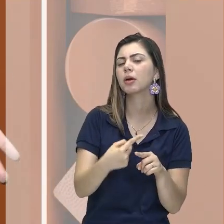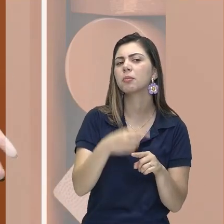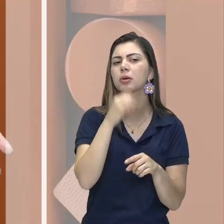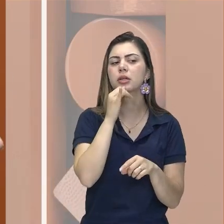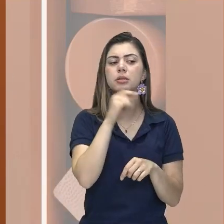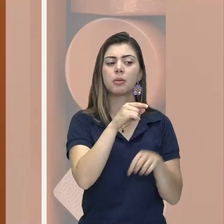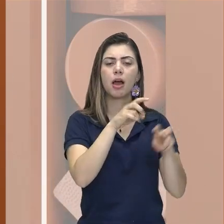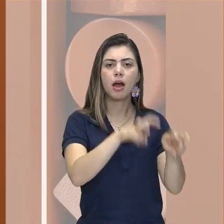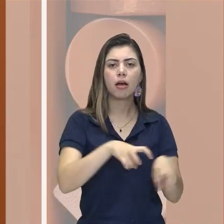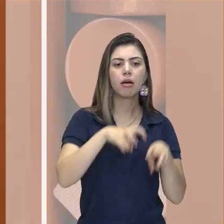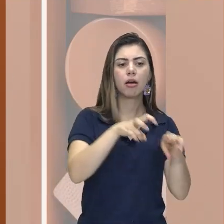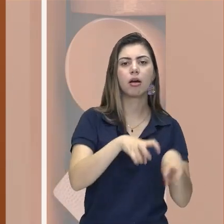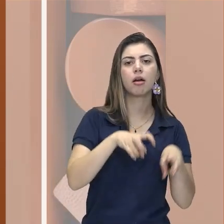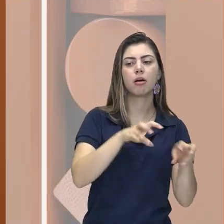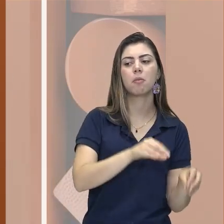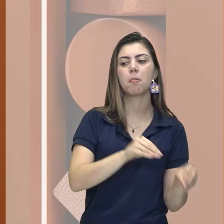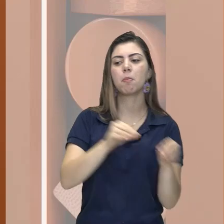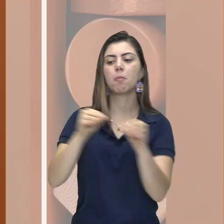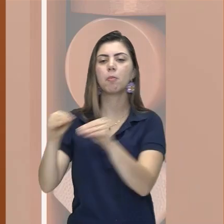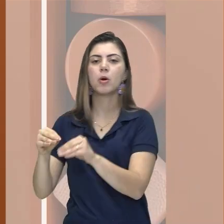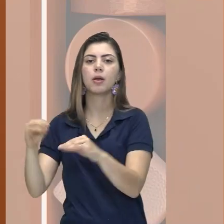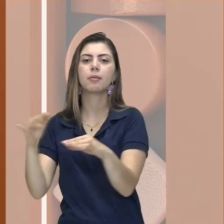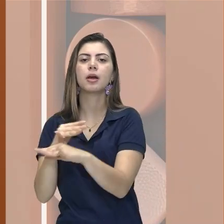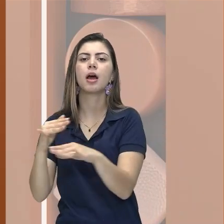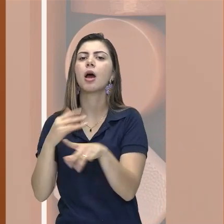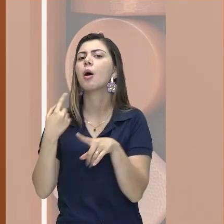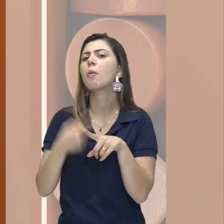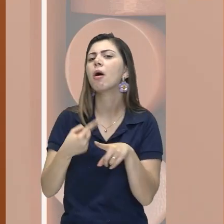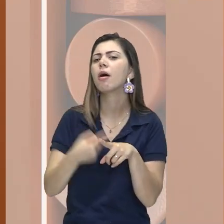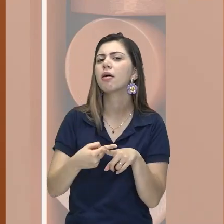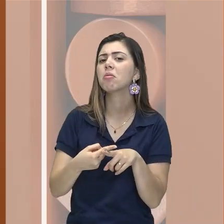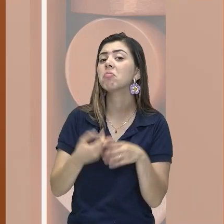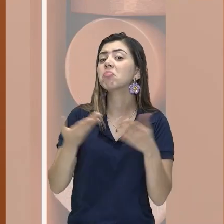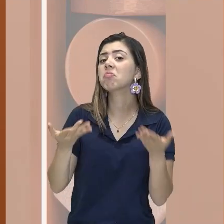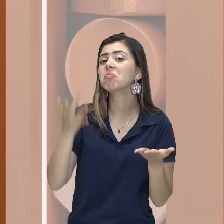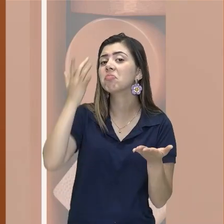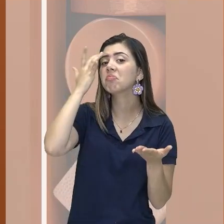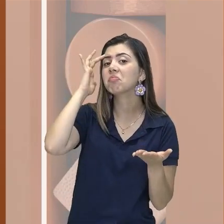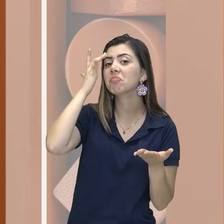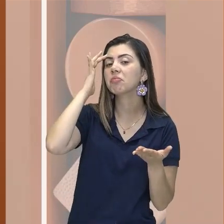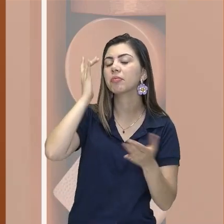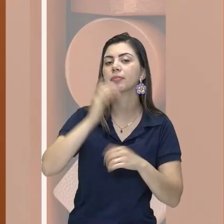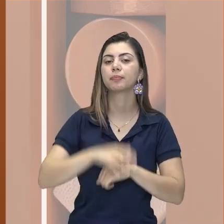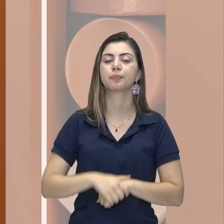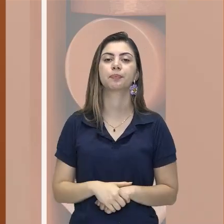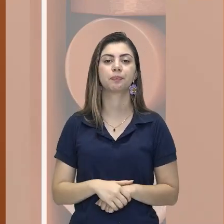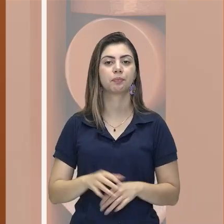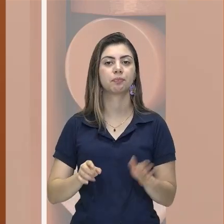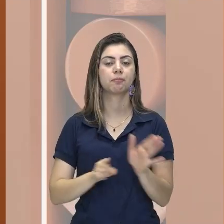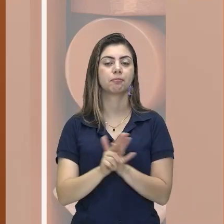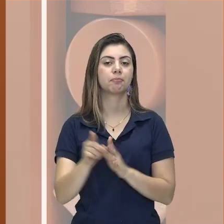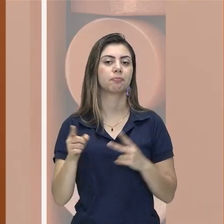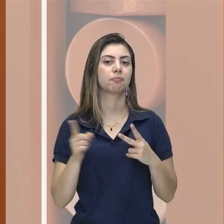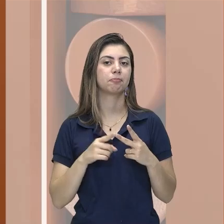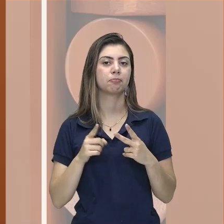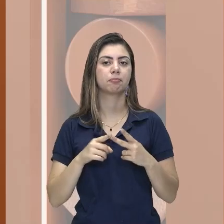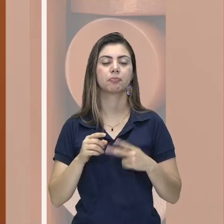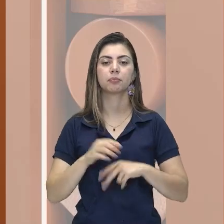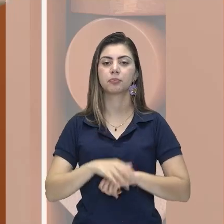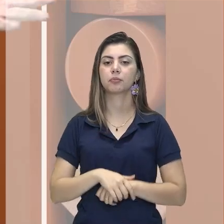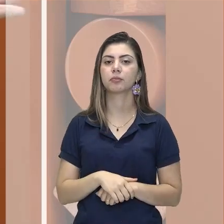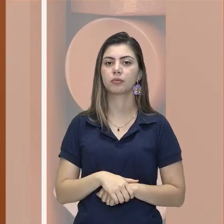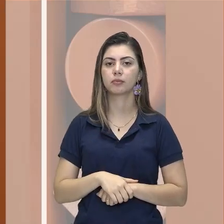áreas urbanas? Por que você acha que isso acontece? Outra pergunta é se você,